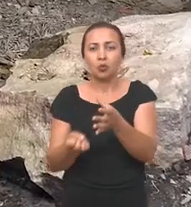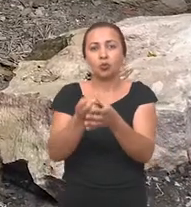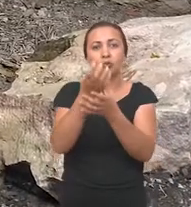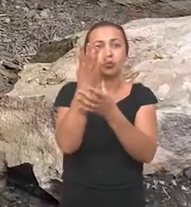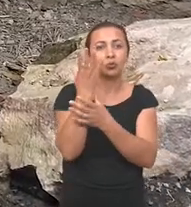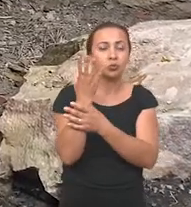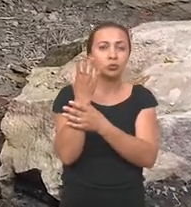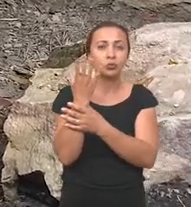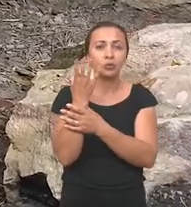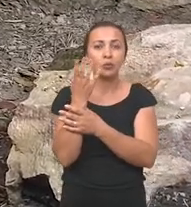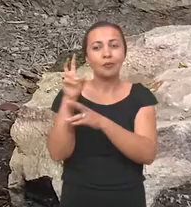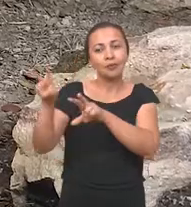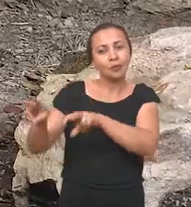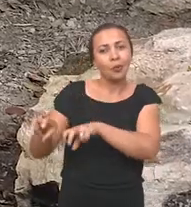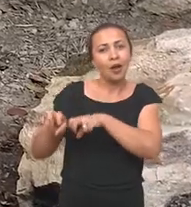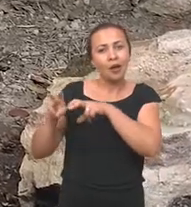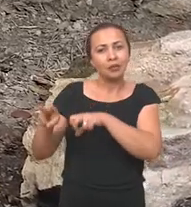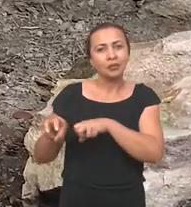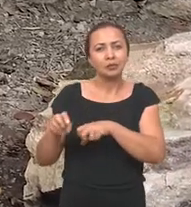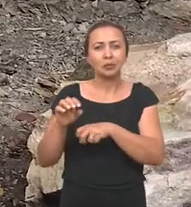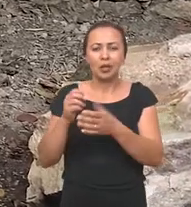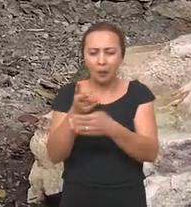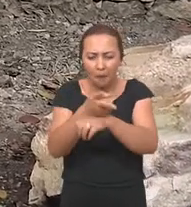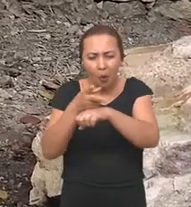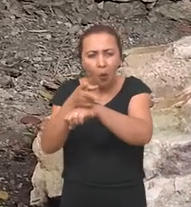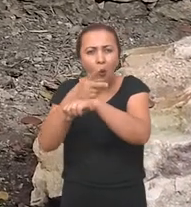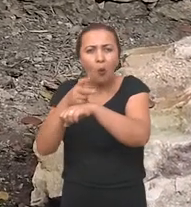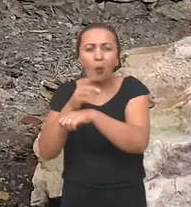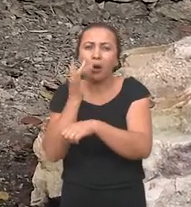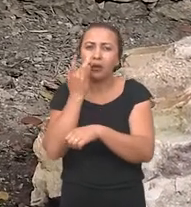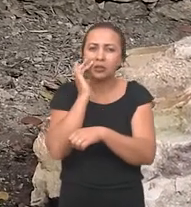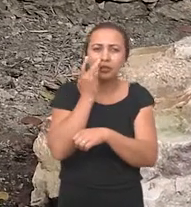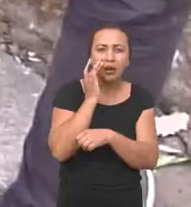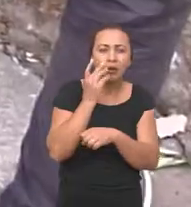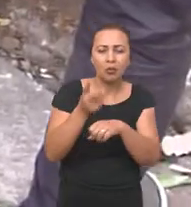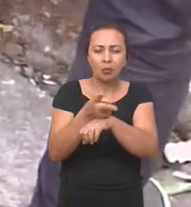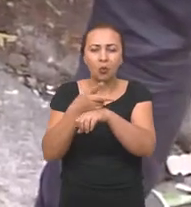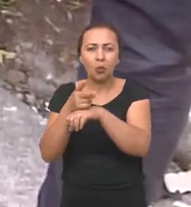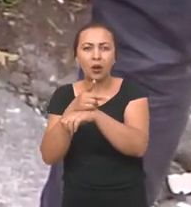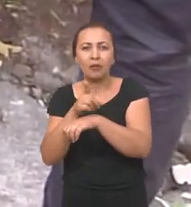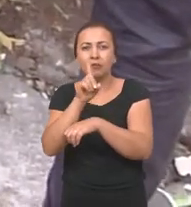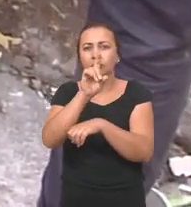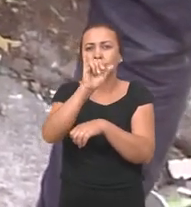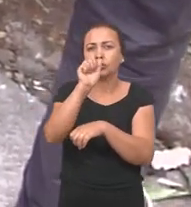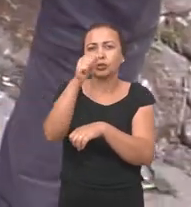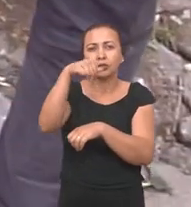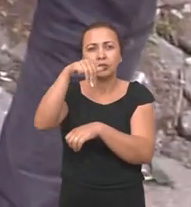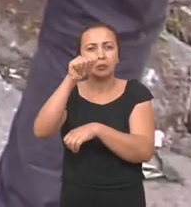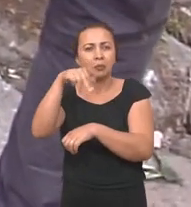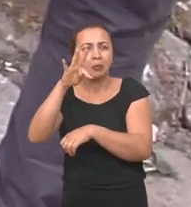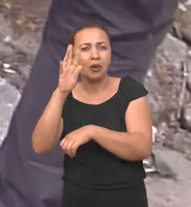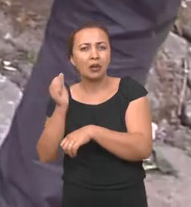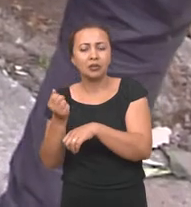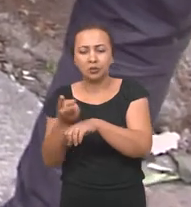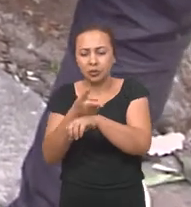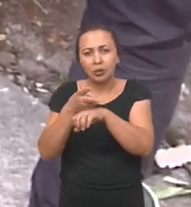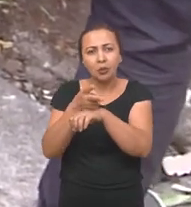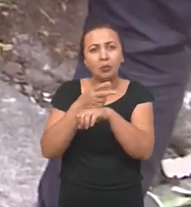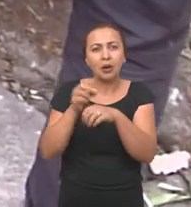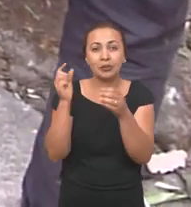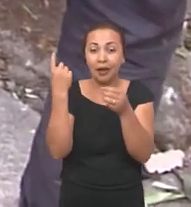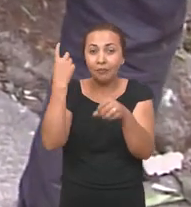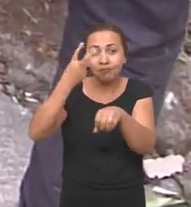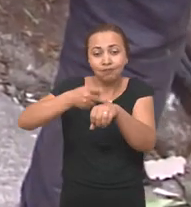ela tem sua origem no garimpo, né? O garimpo, ele procurava o diamante, o ouro e